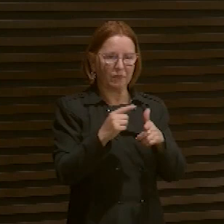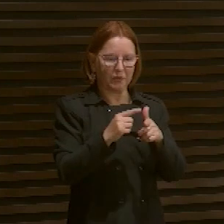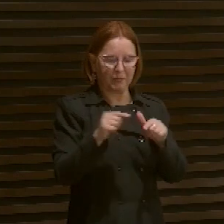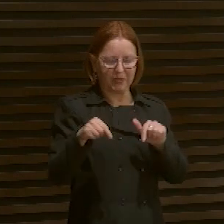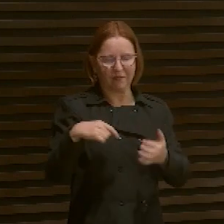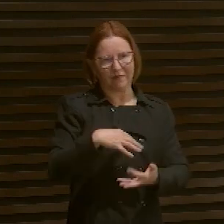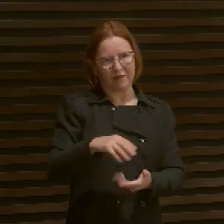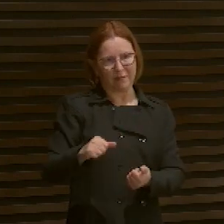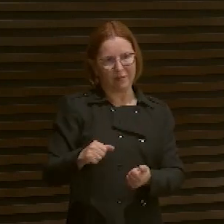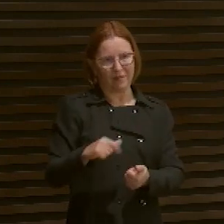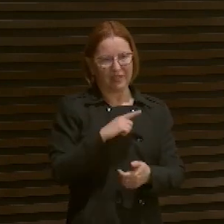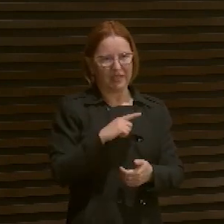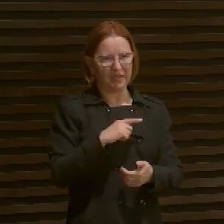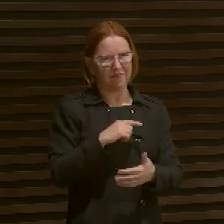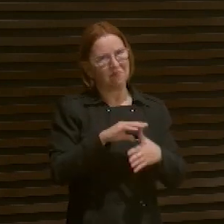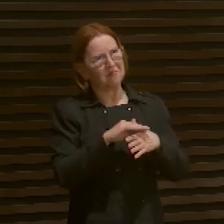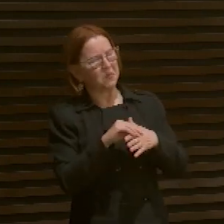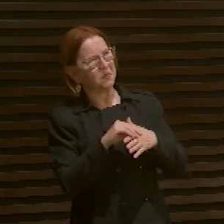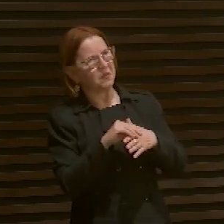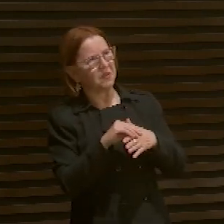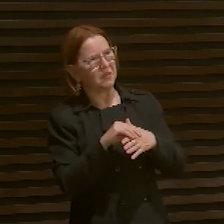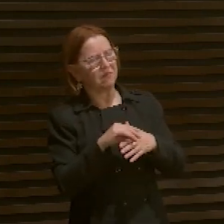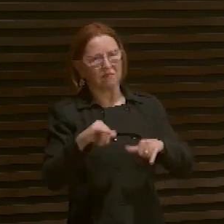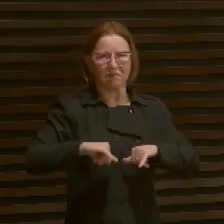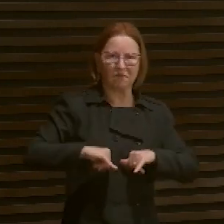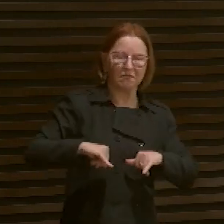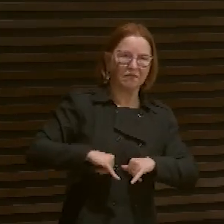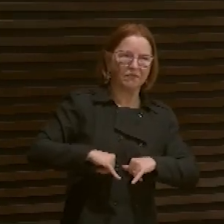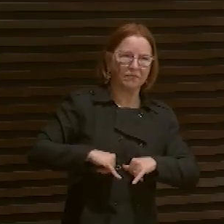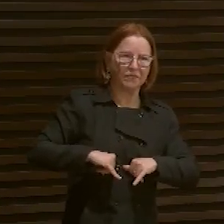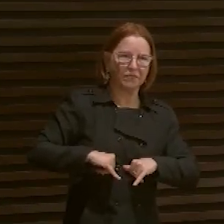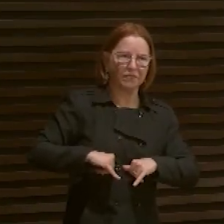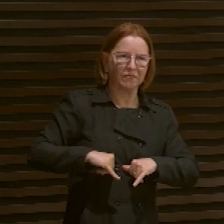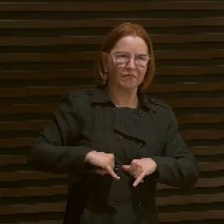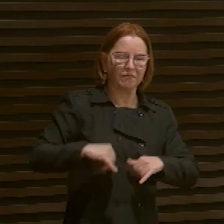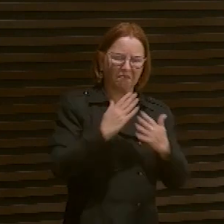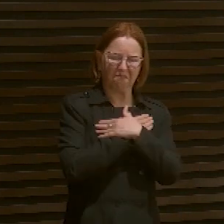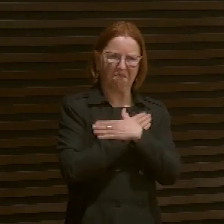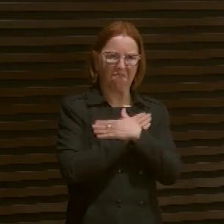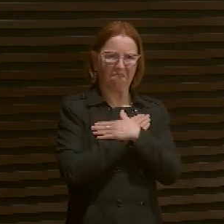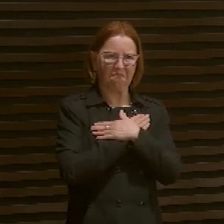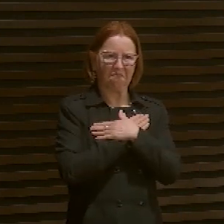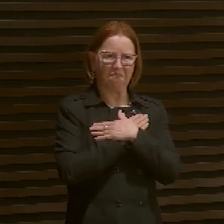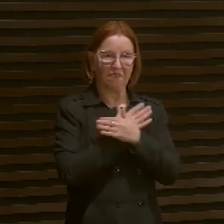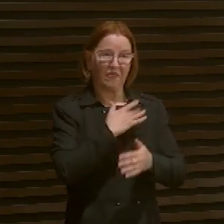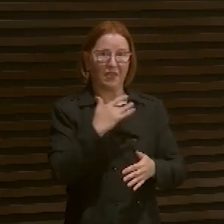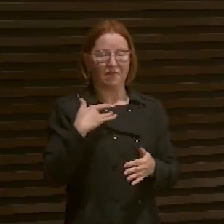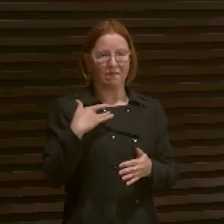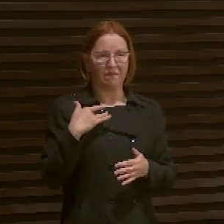hoje, seja doença, sofrimento, desemprego,